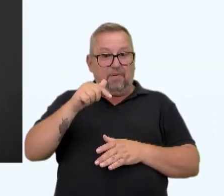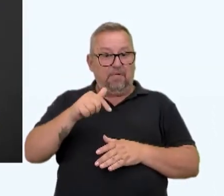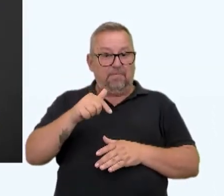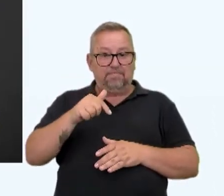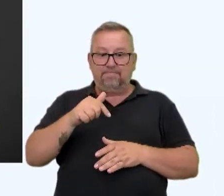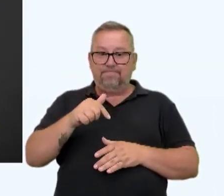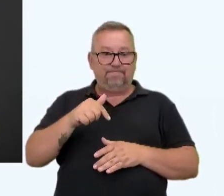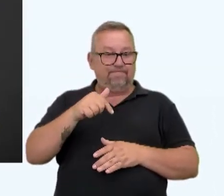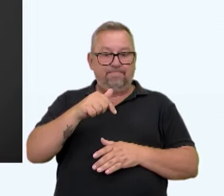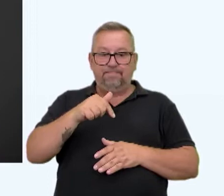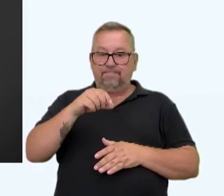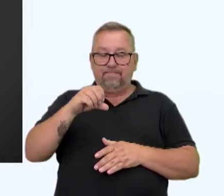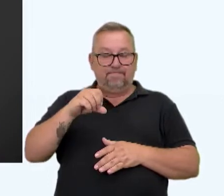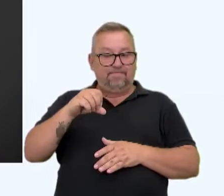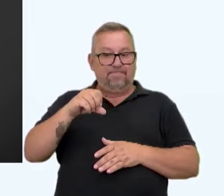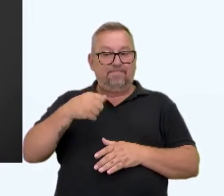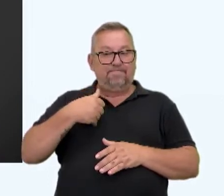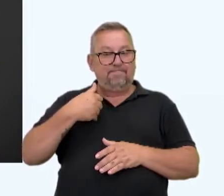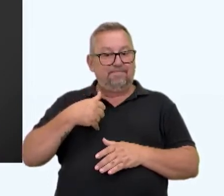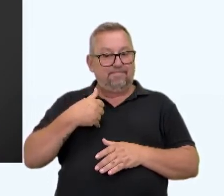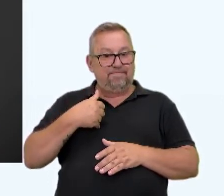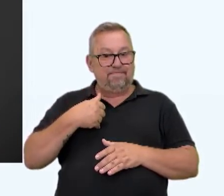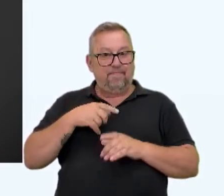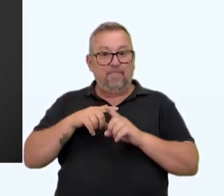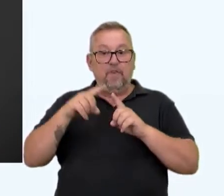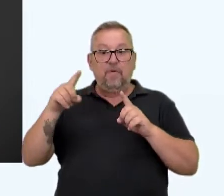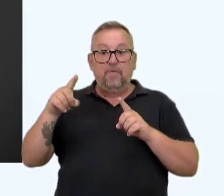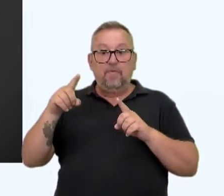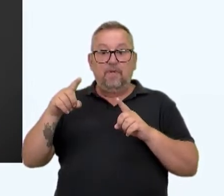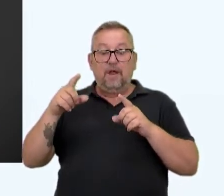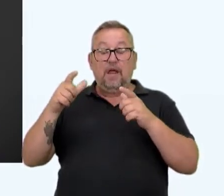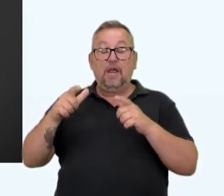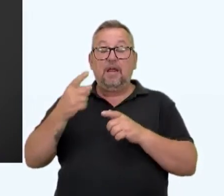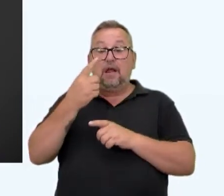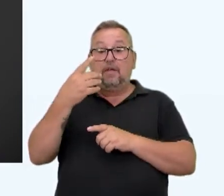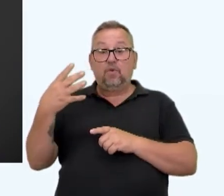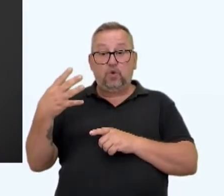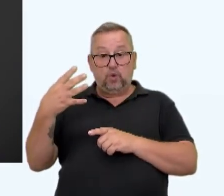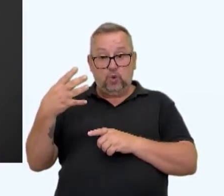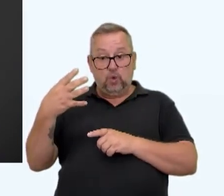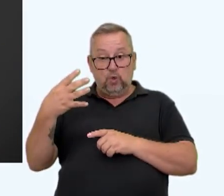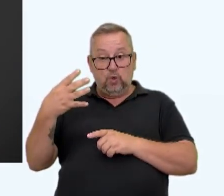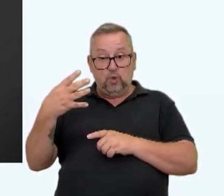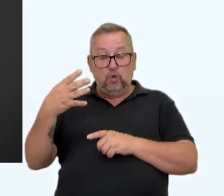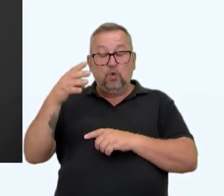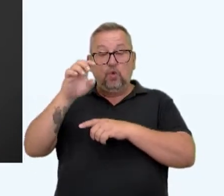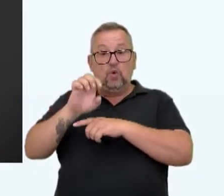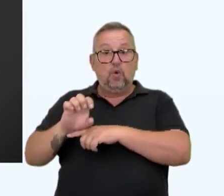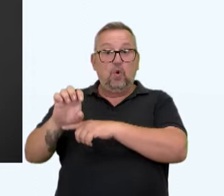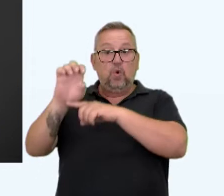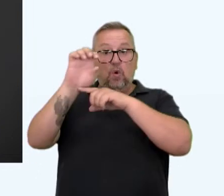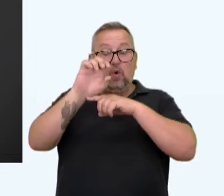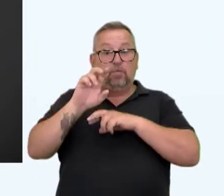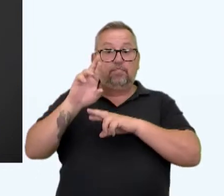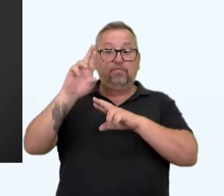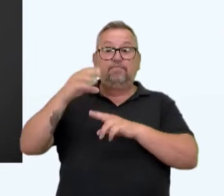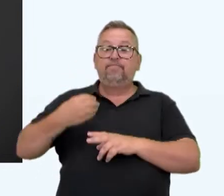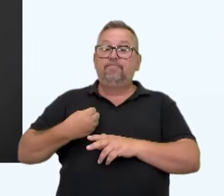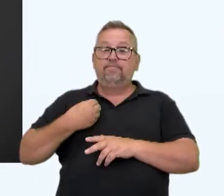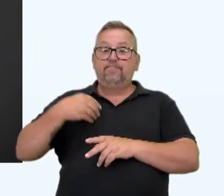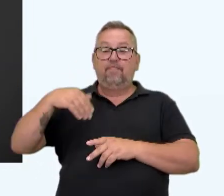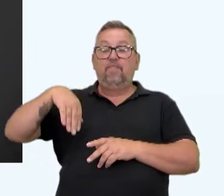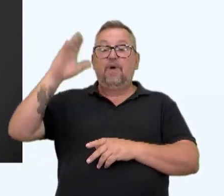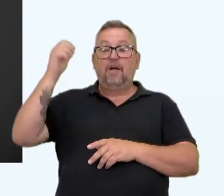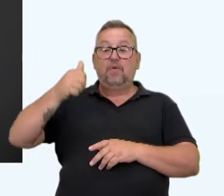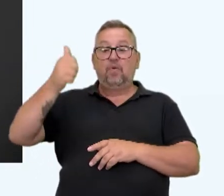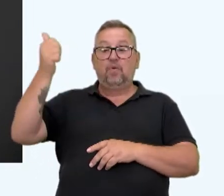chegou a 71 anos de idade. Por outro lado, em 14 estados e no Distrito Federal, a expectativa de vida foi maior do